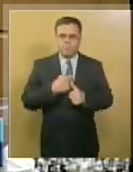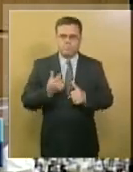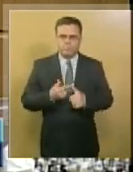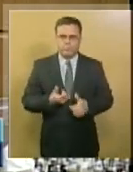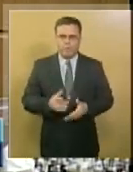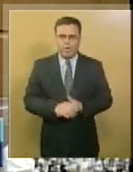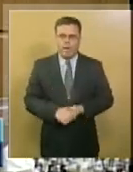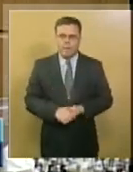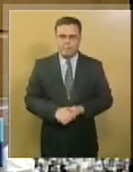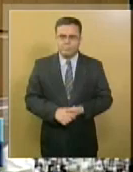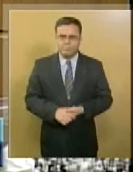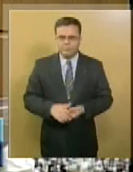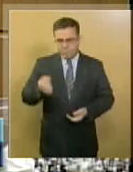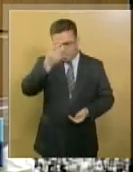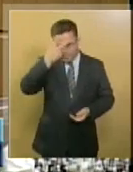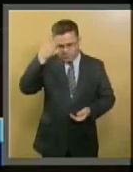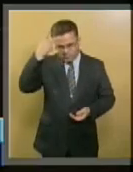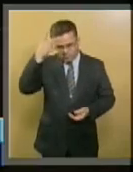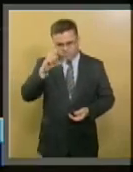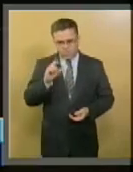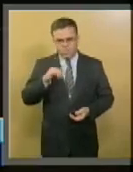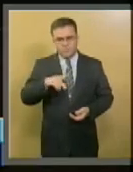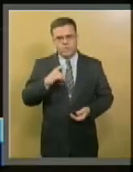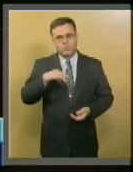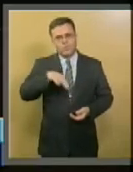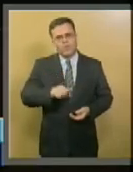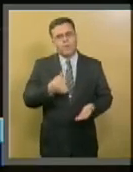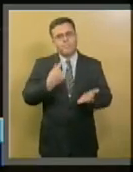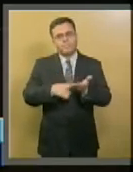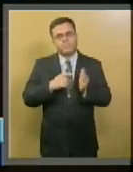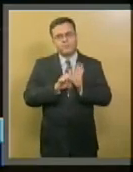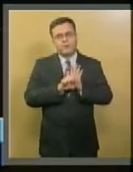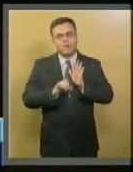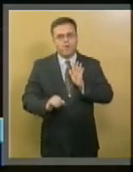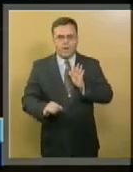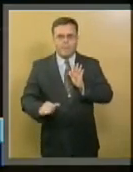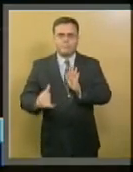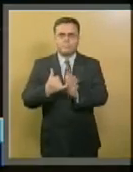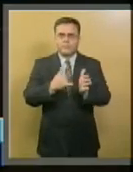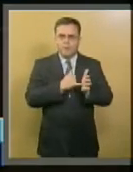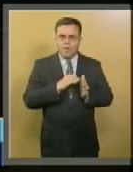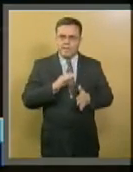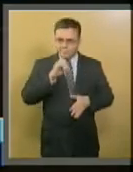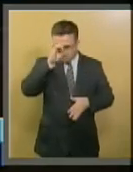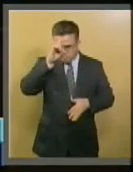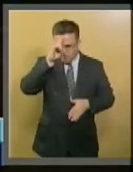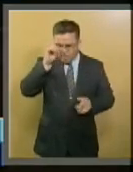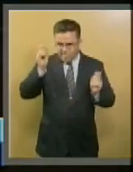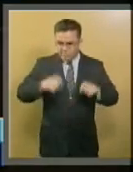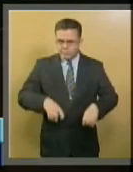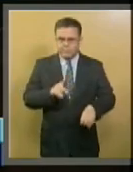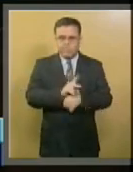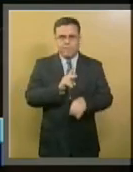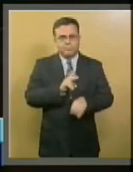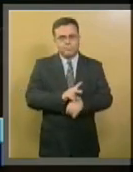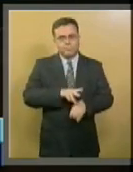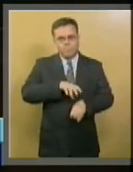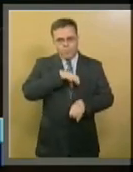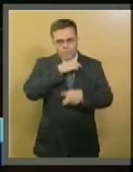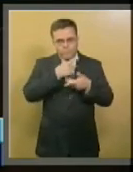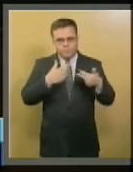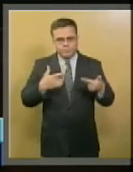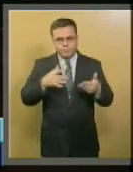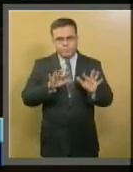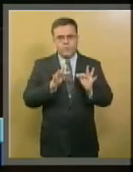Londrina lançou hoje um edital para contratar clínicas e hospitais veterinários para dar atendimento a animais de famílias